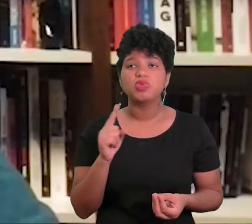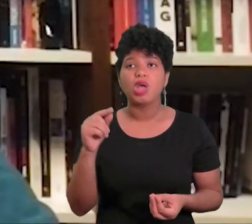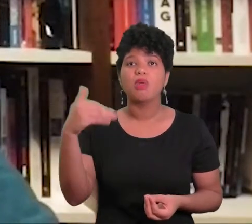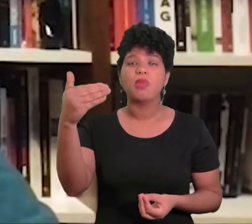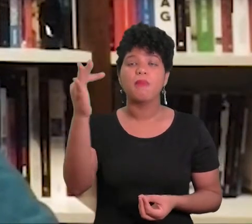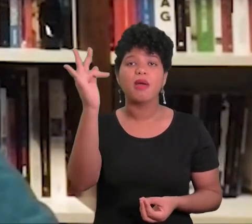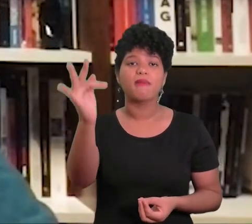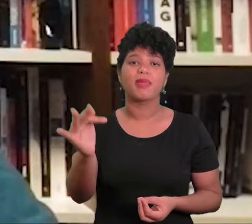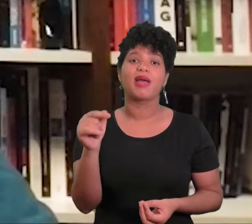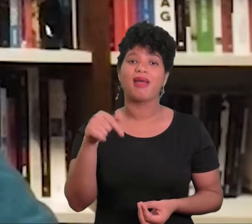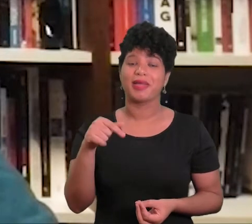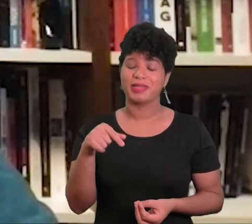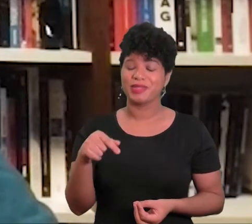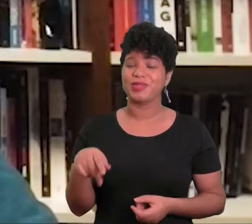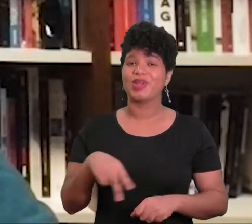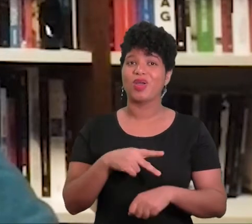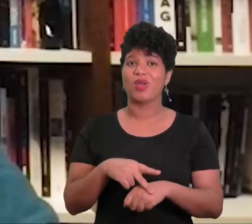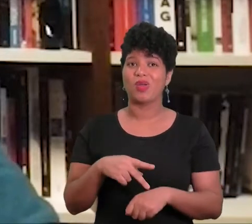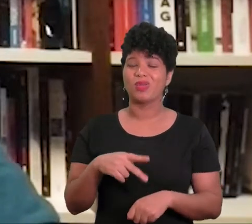nosso país, algumas ameaças